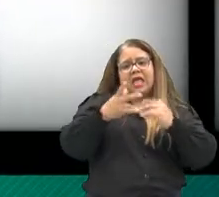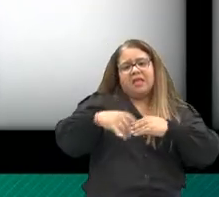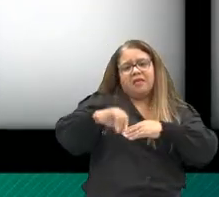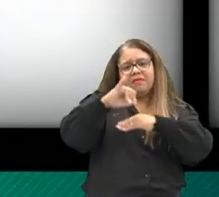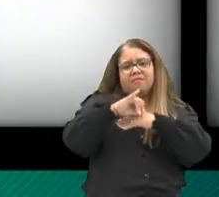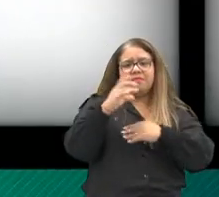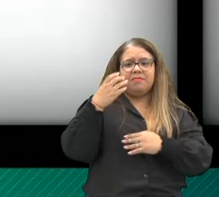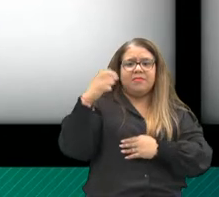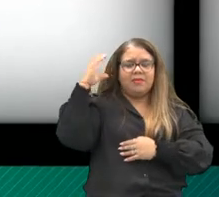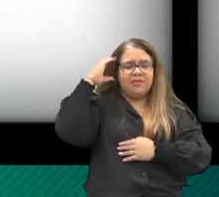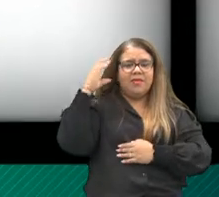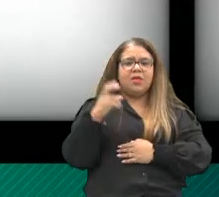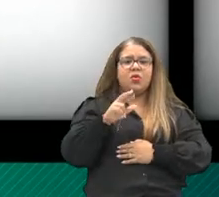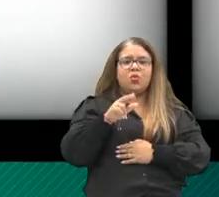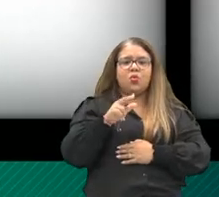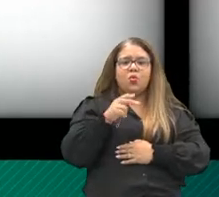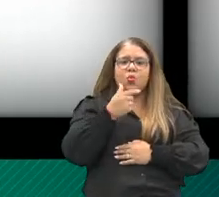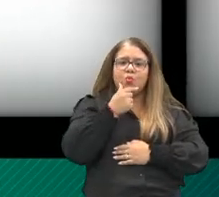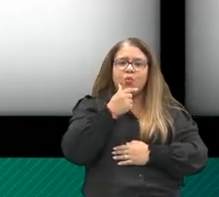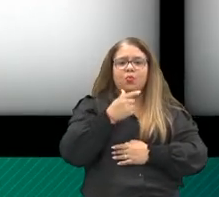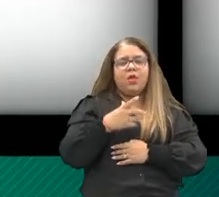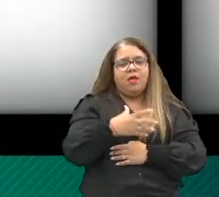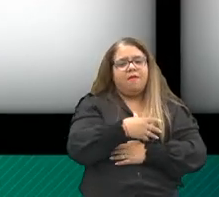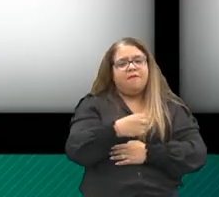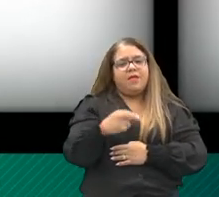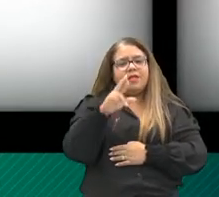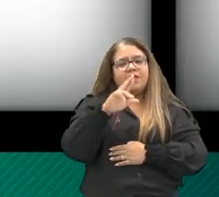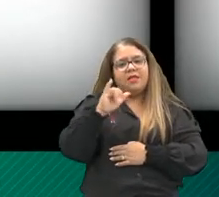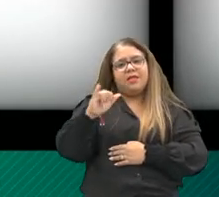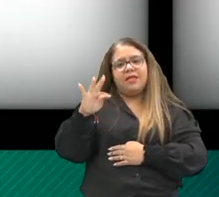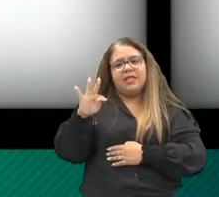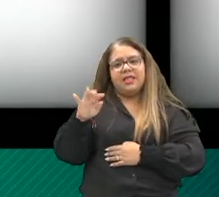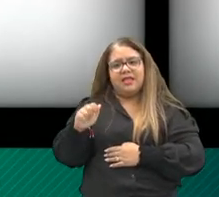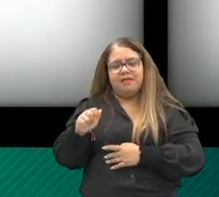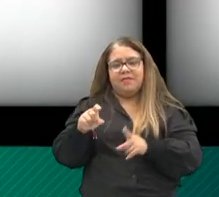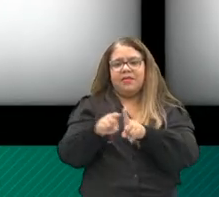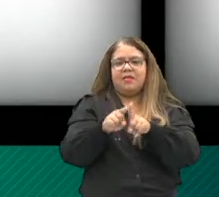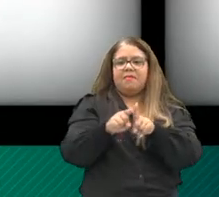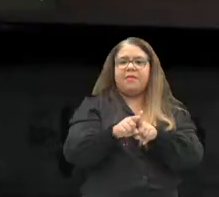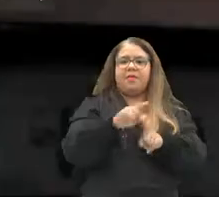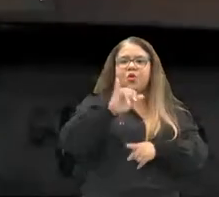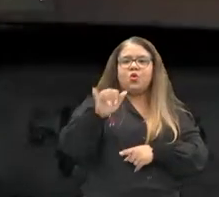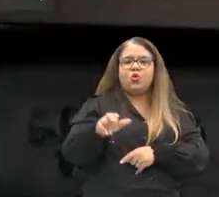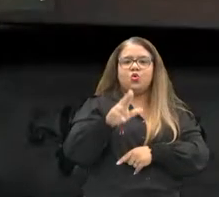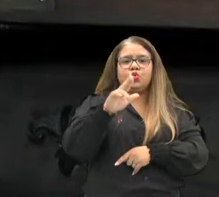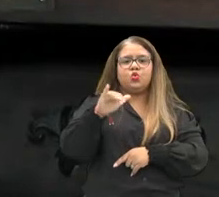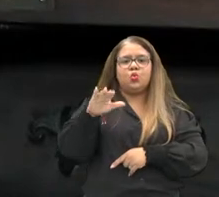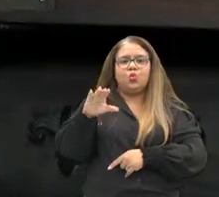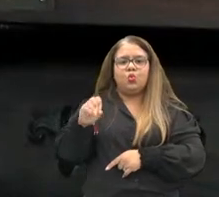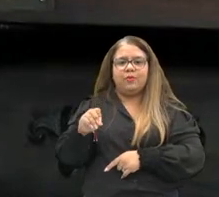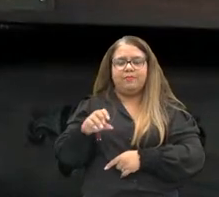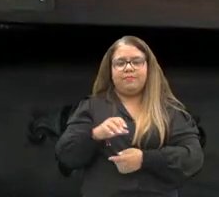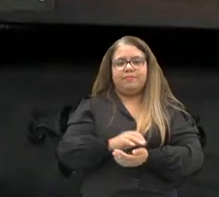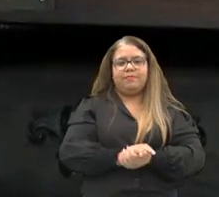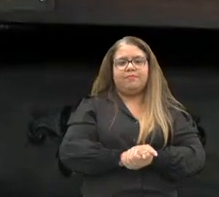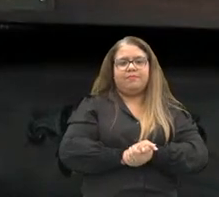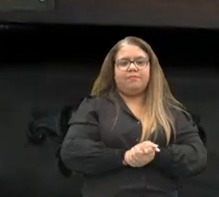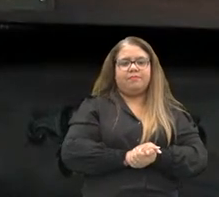irmãos eram filhos de Rita e de Júlio Frederico Miller. Júlio